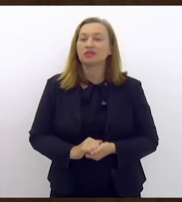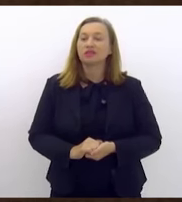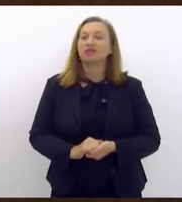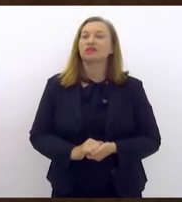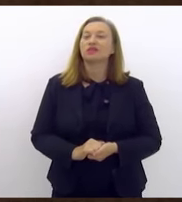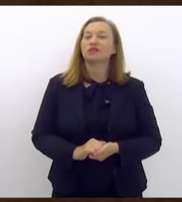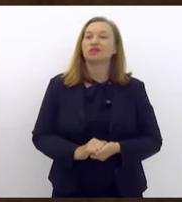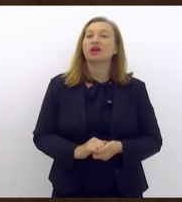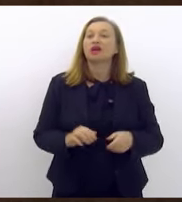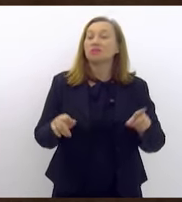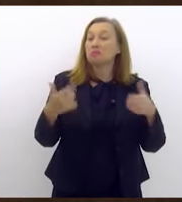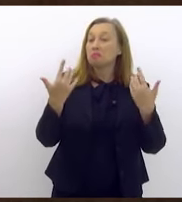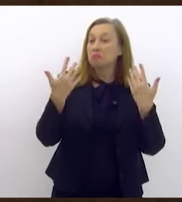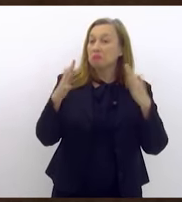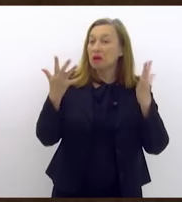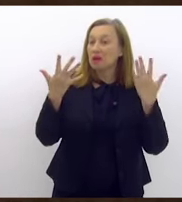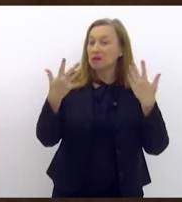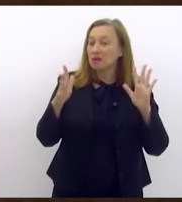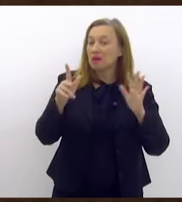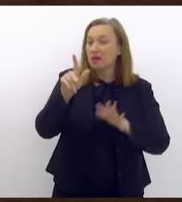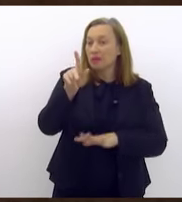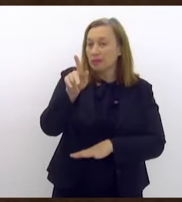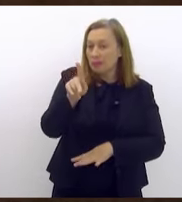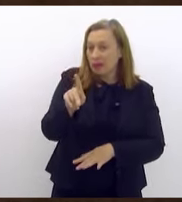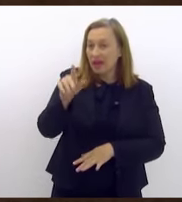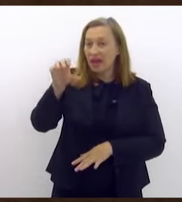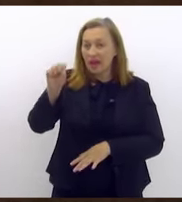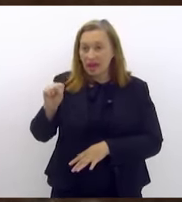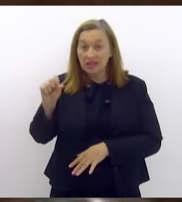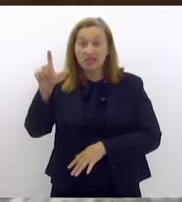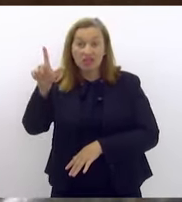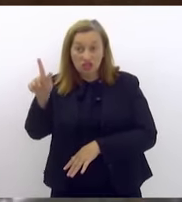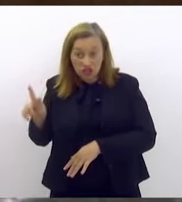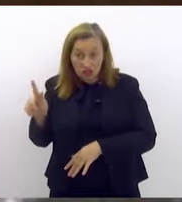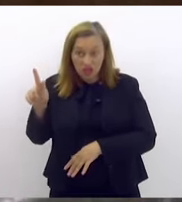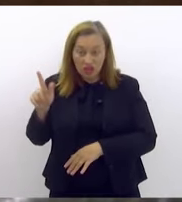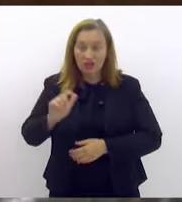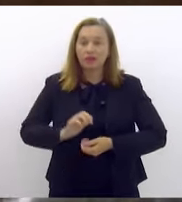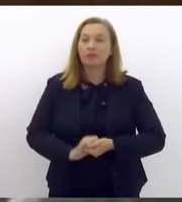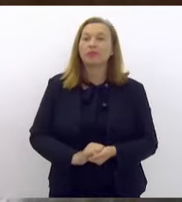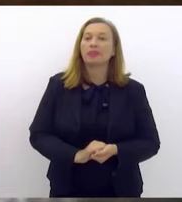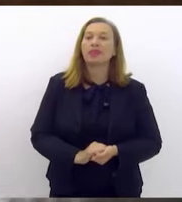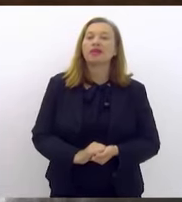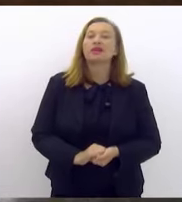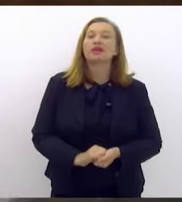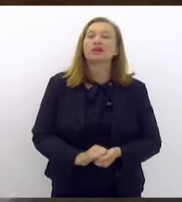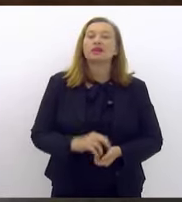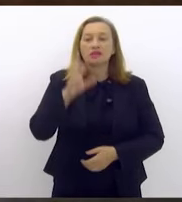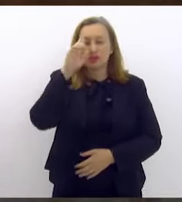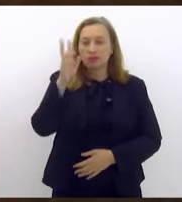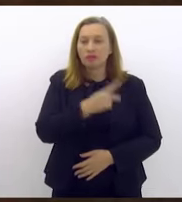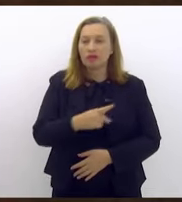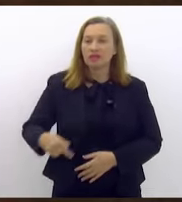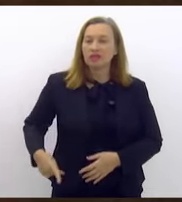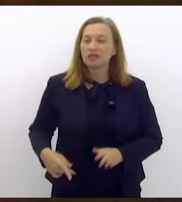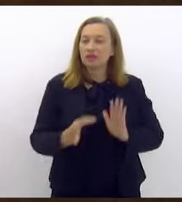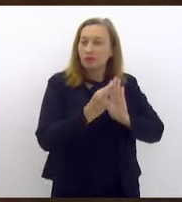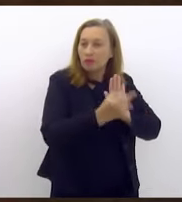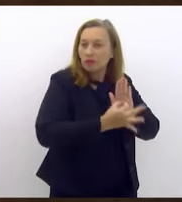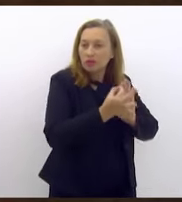importante, parabenizar o PSG do Jardim Esperança pela Copa Amizade. Senhor presidente, parecer é